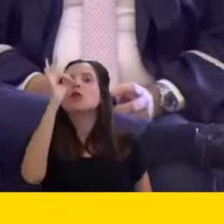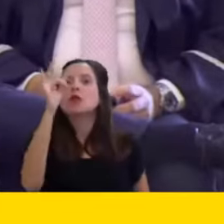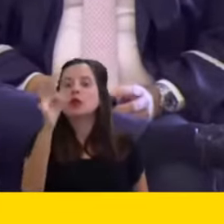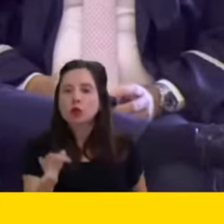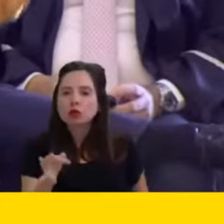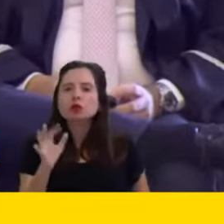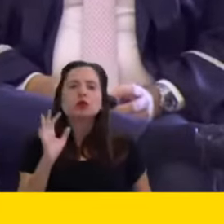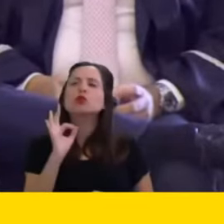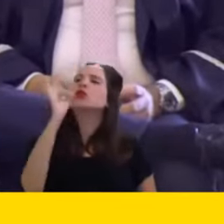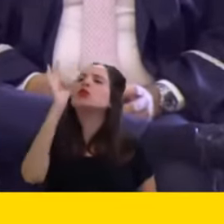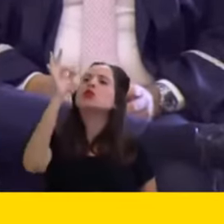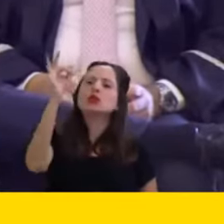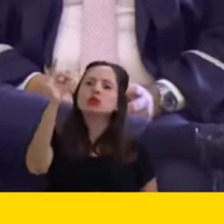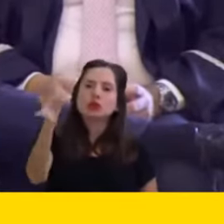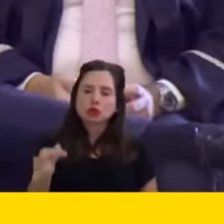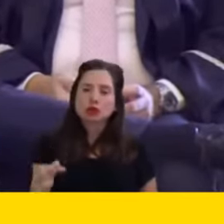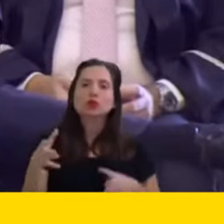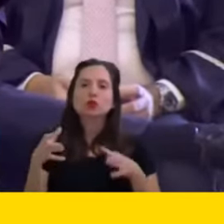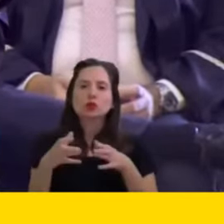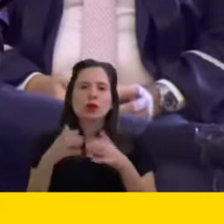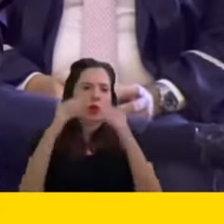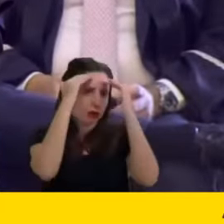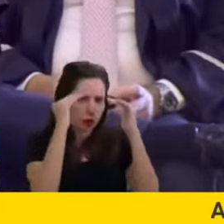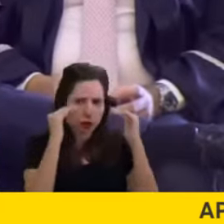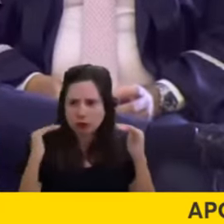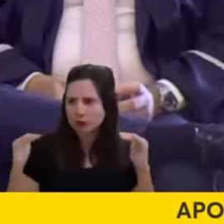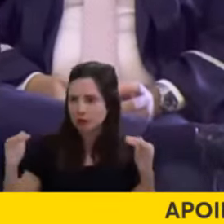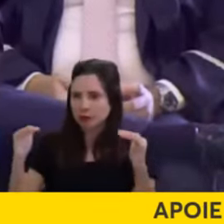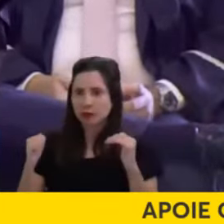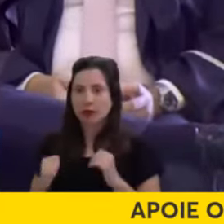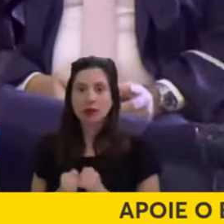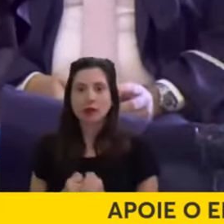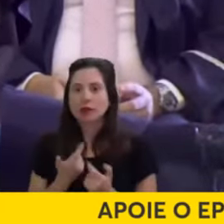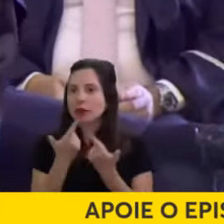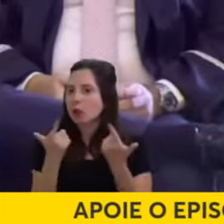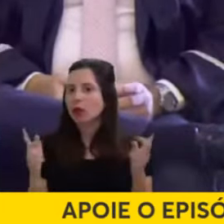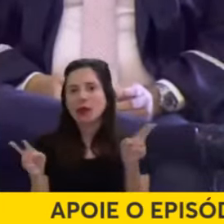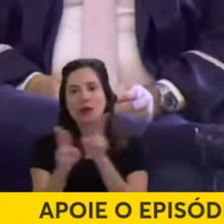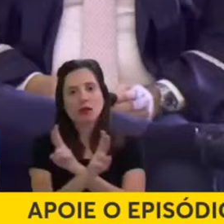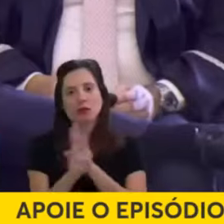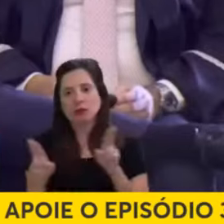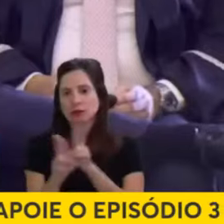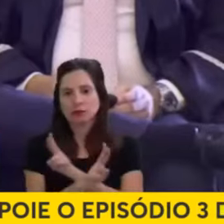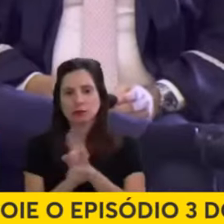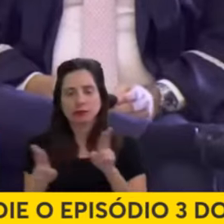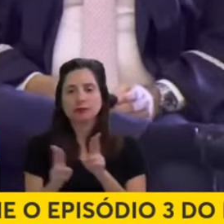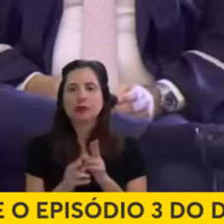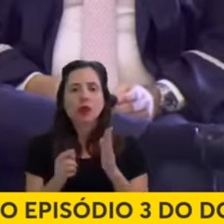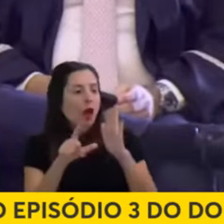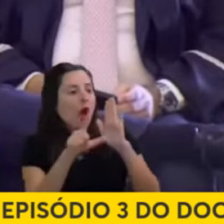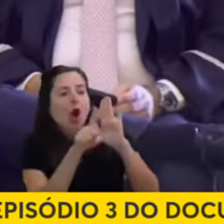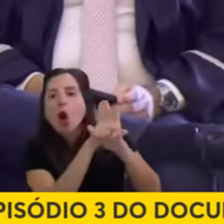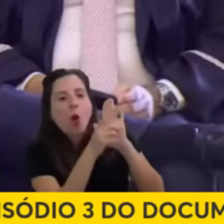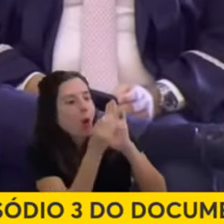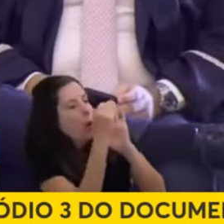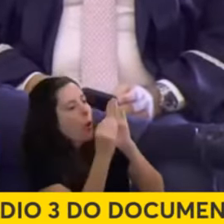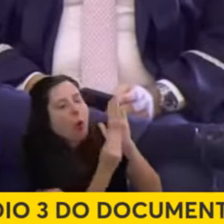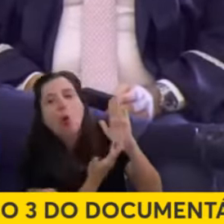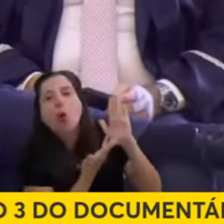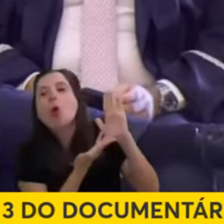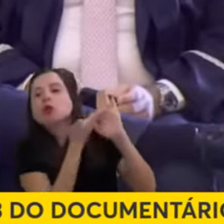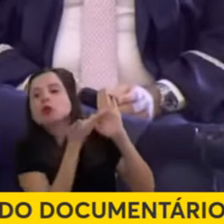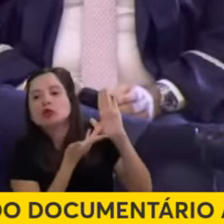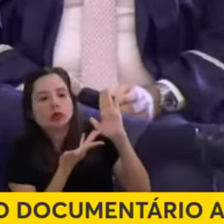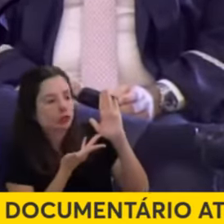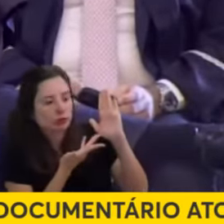futuro comitê de campanha com todo respeito absolutamente nenhuma relação com isso aqui onde tá na legislação eleitoral a respeito por exemplo de uma um caráter